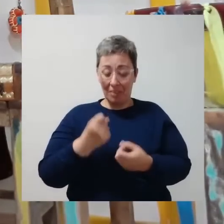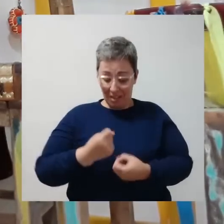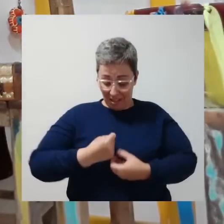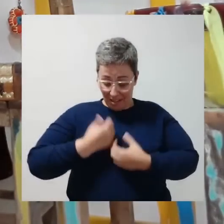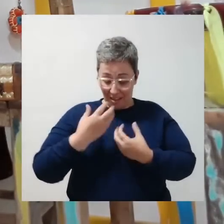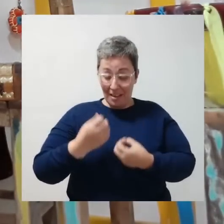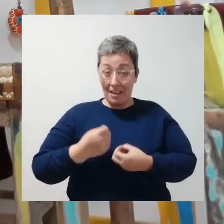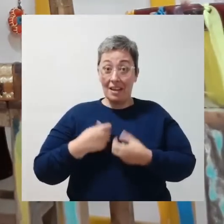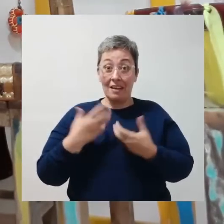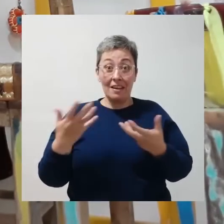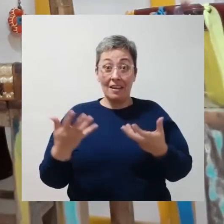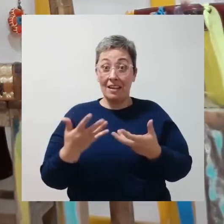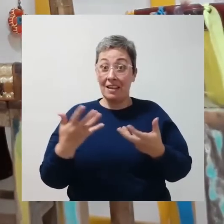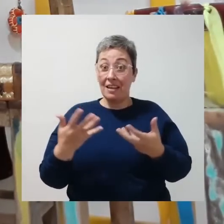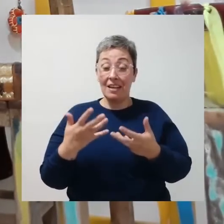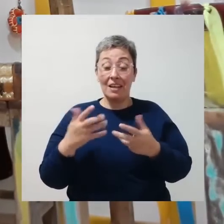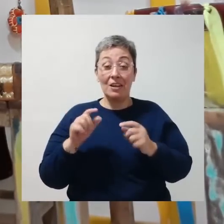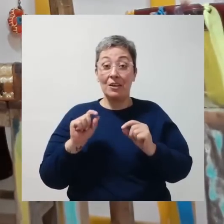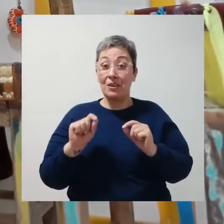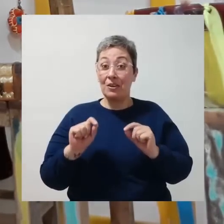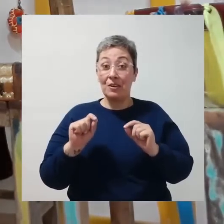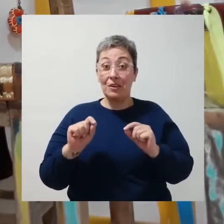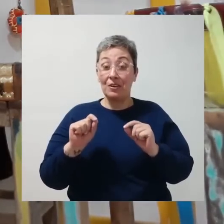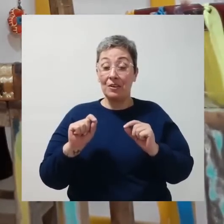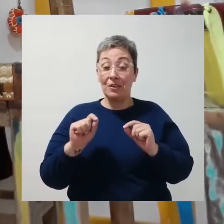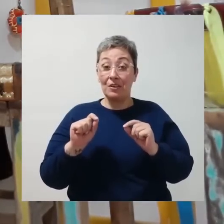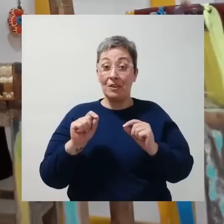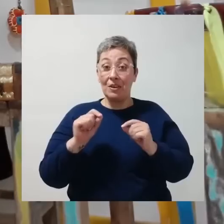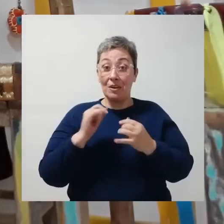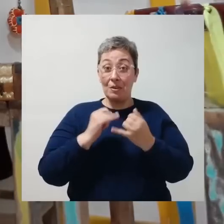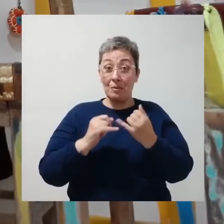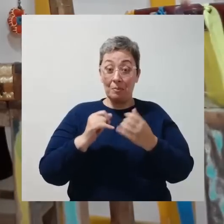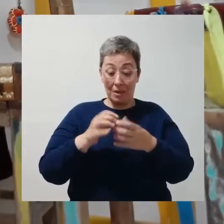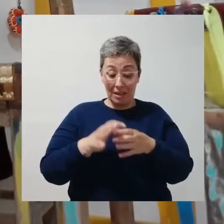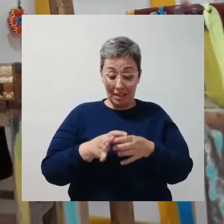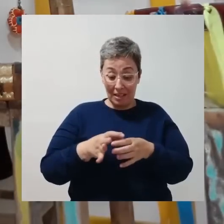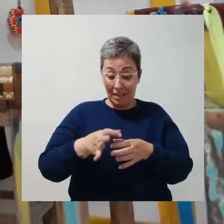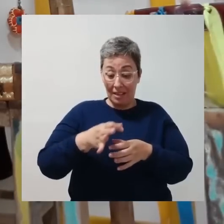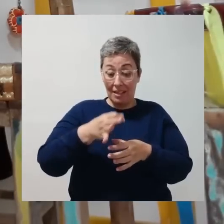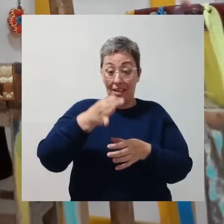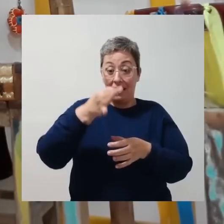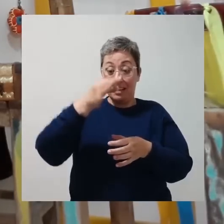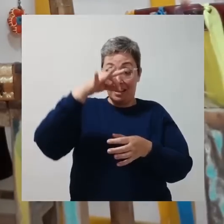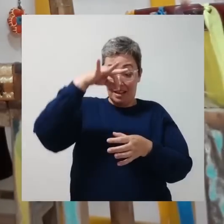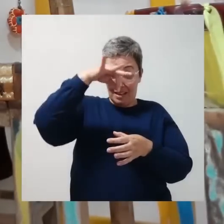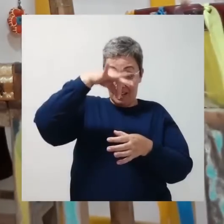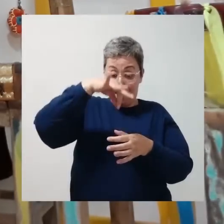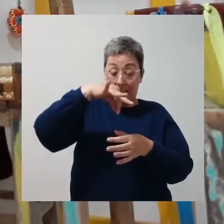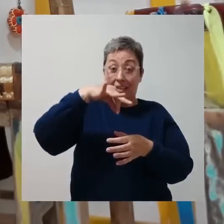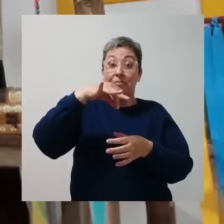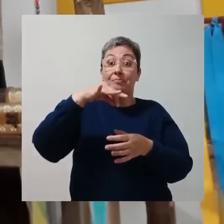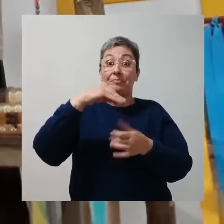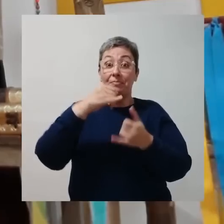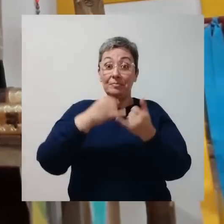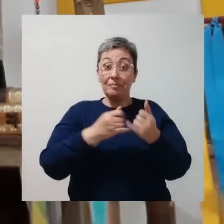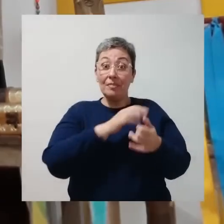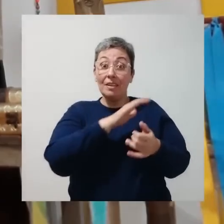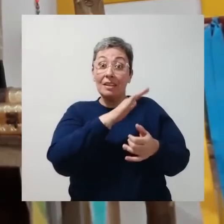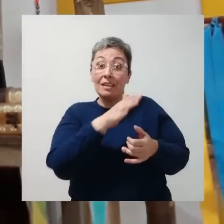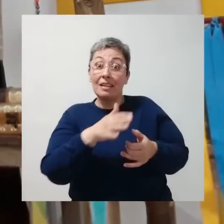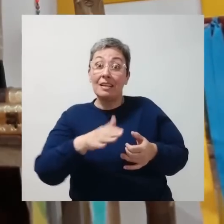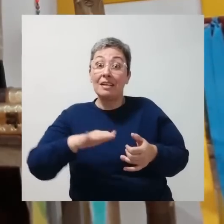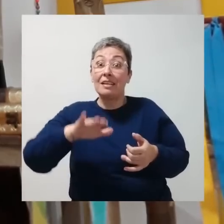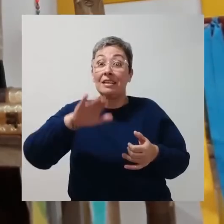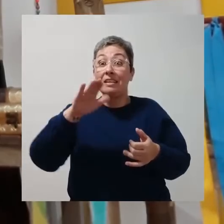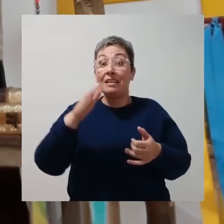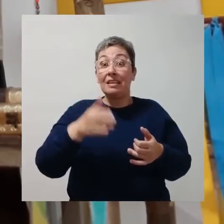O nosso poema hoje vem dentro de uma garrafa. O mar